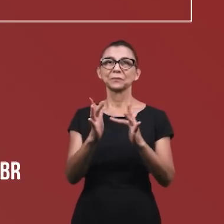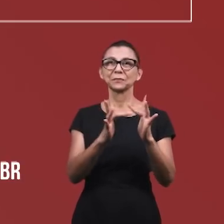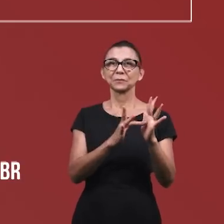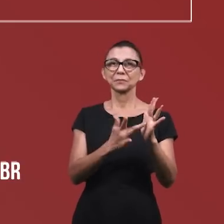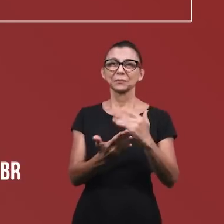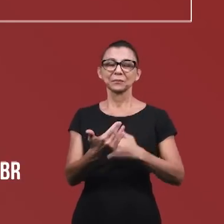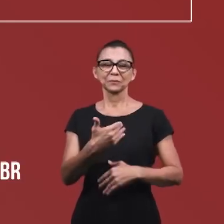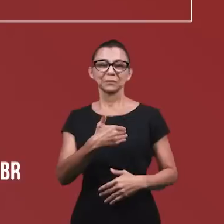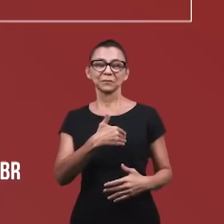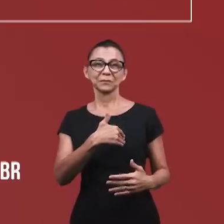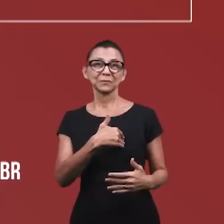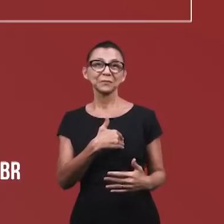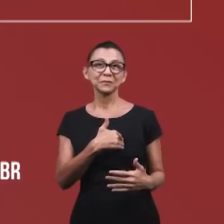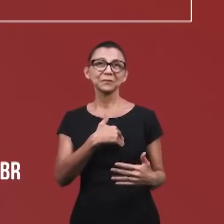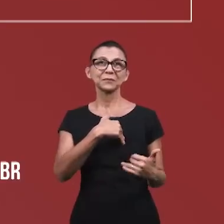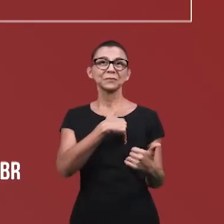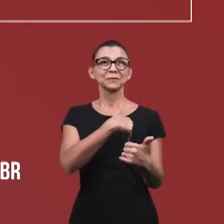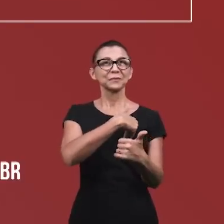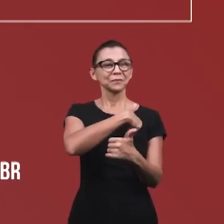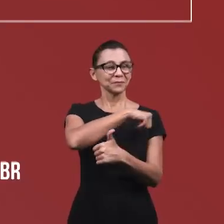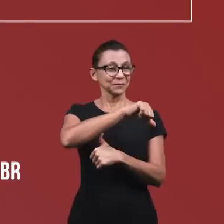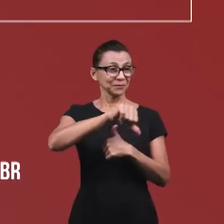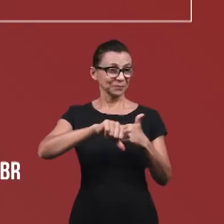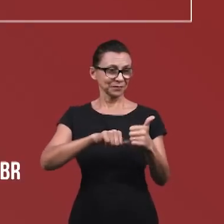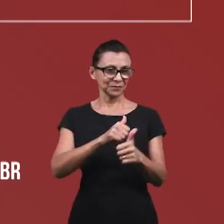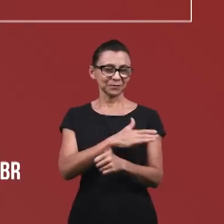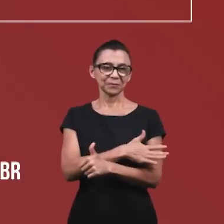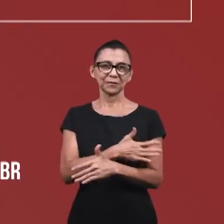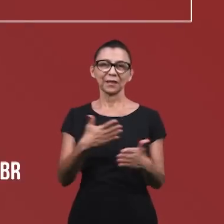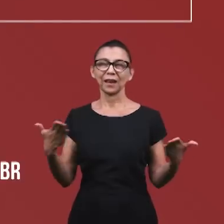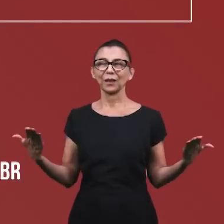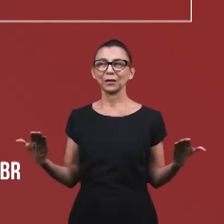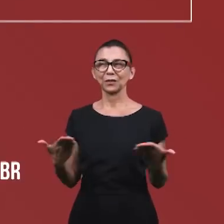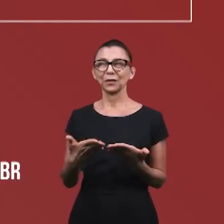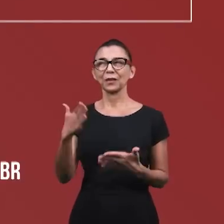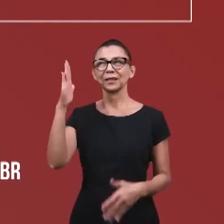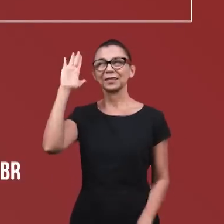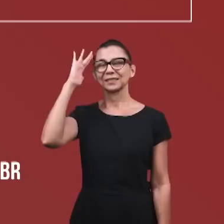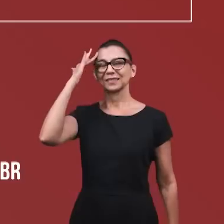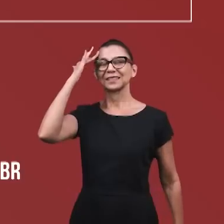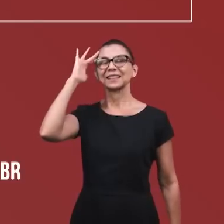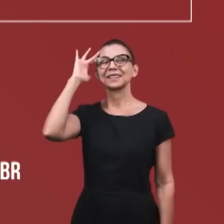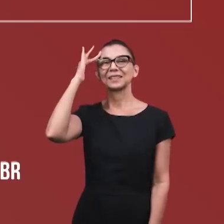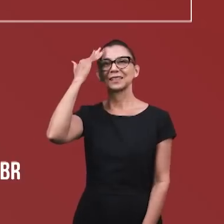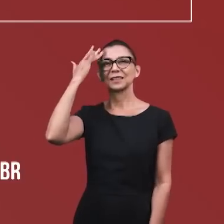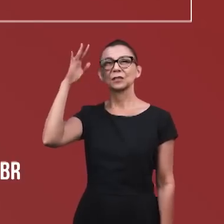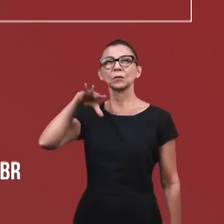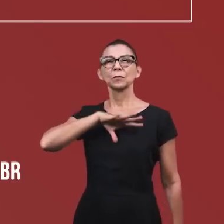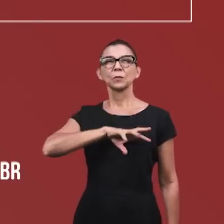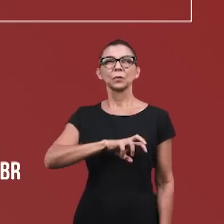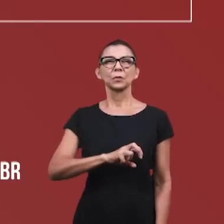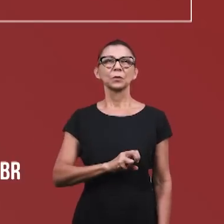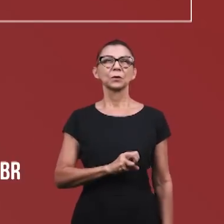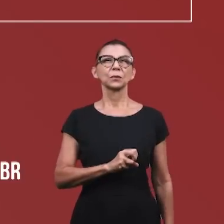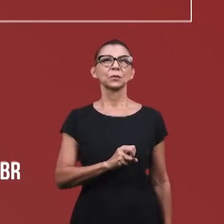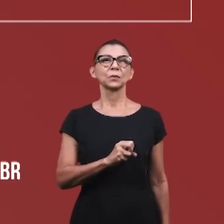Jesus. Nasci de novo para entender o amor